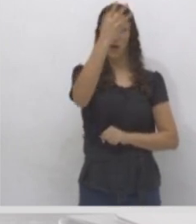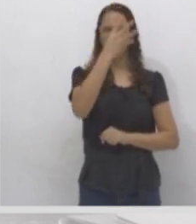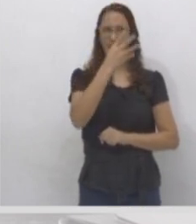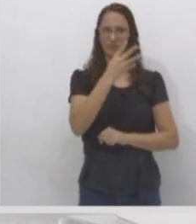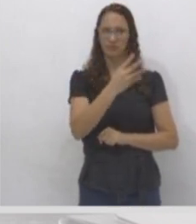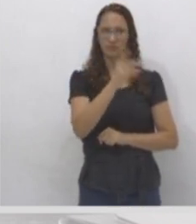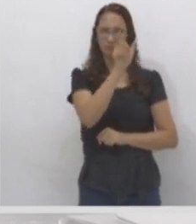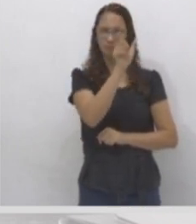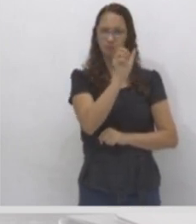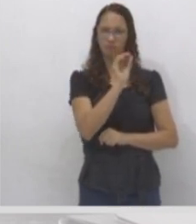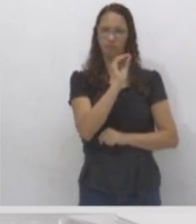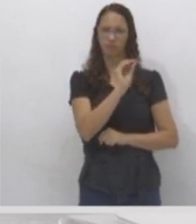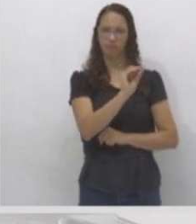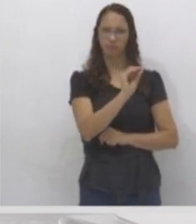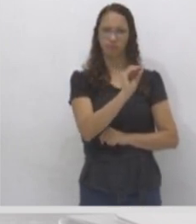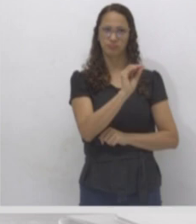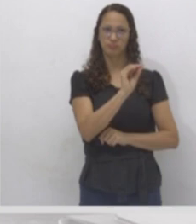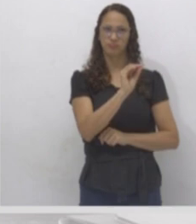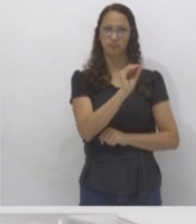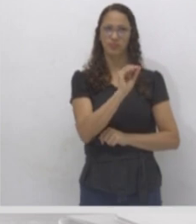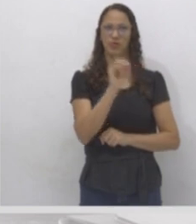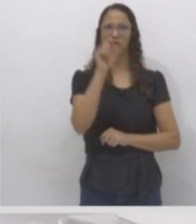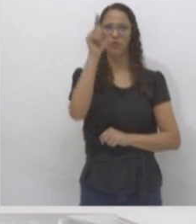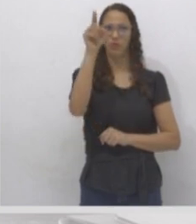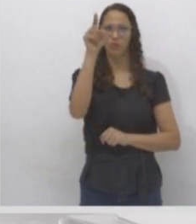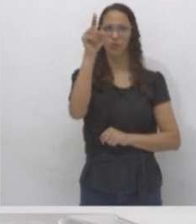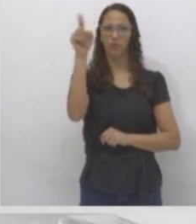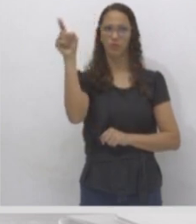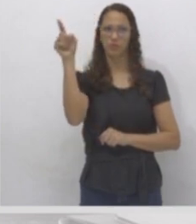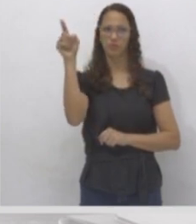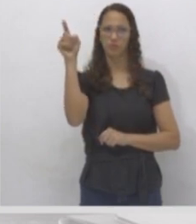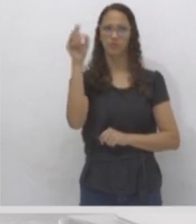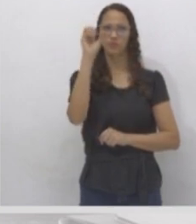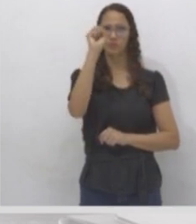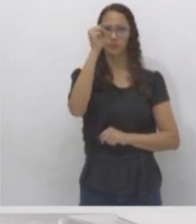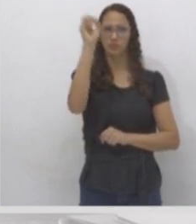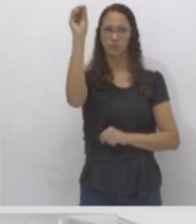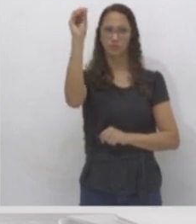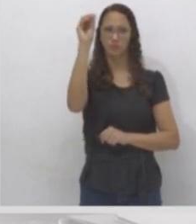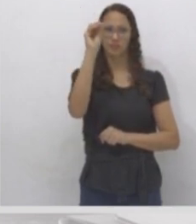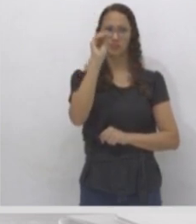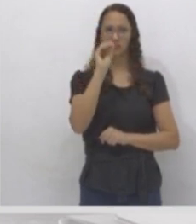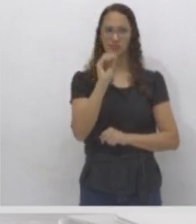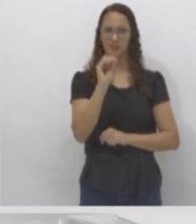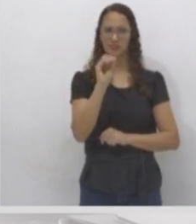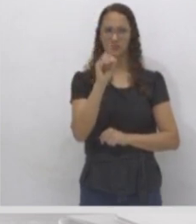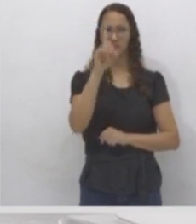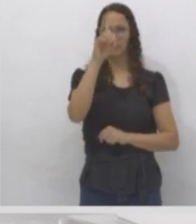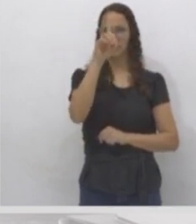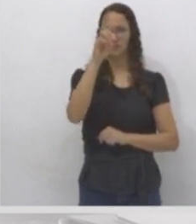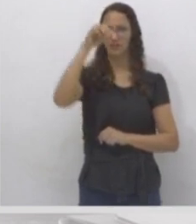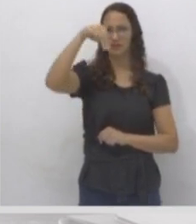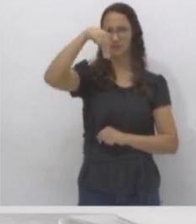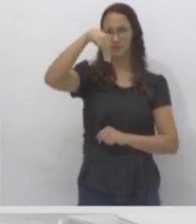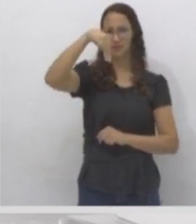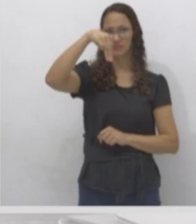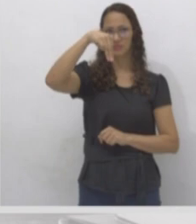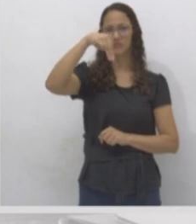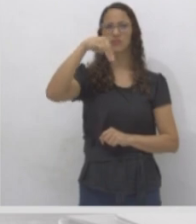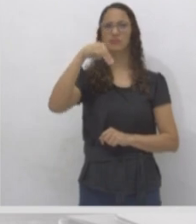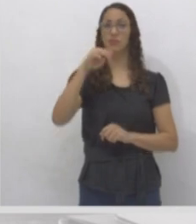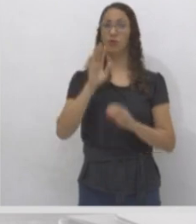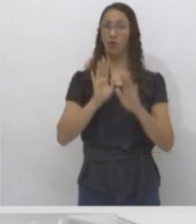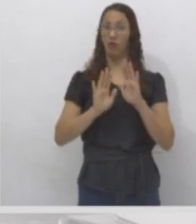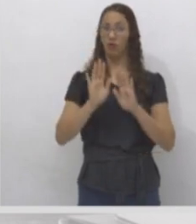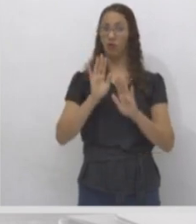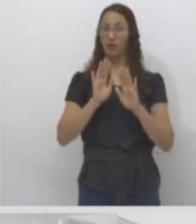8 dezenas de milhar. Centena, dezenas de milhar. Então, o 8 vem na dezena de milhar. Opa,